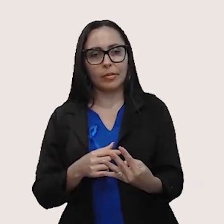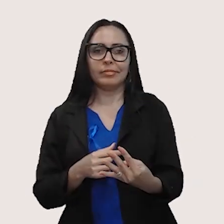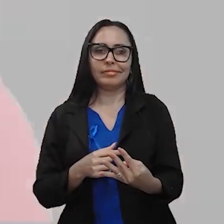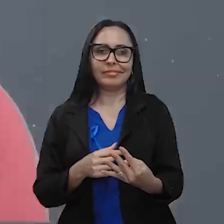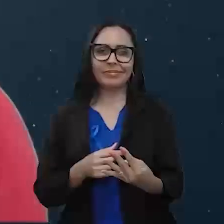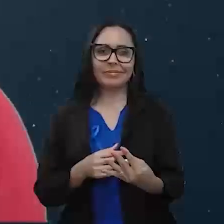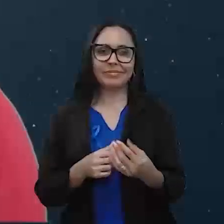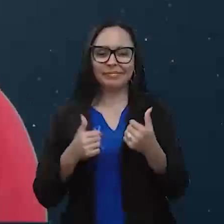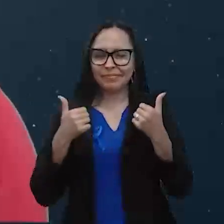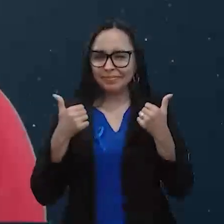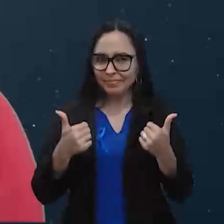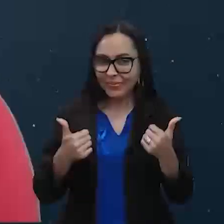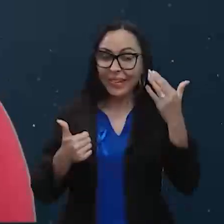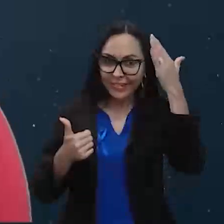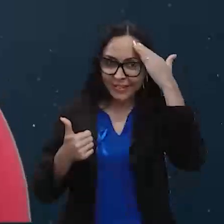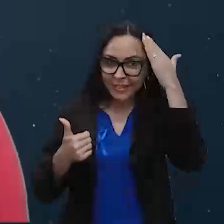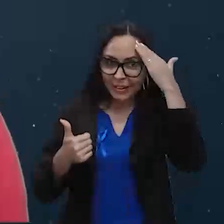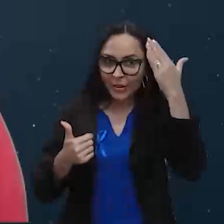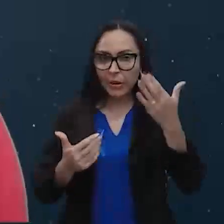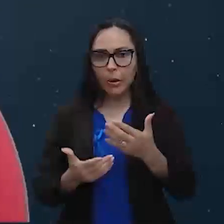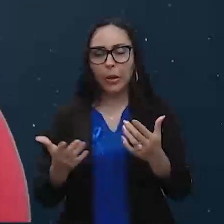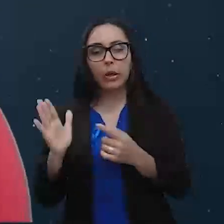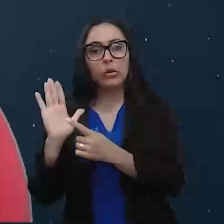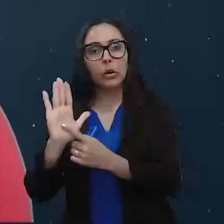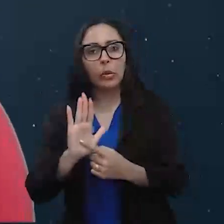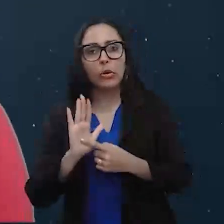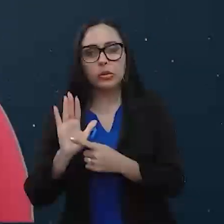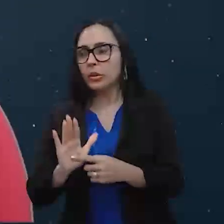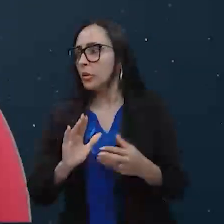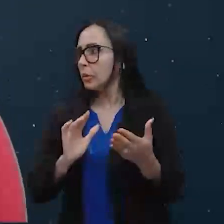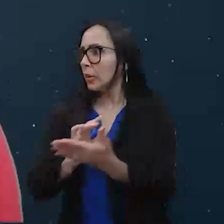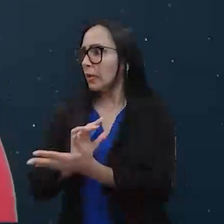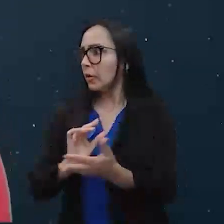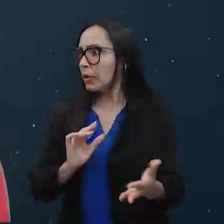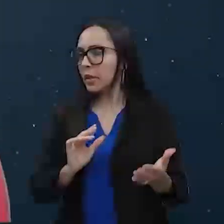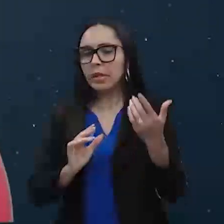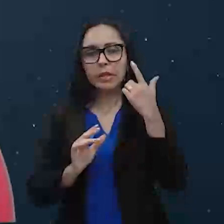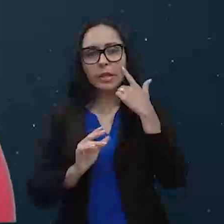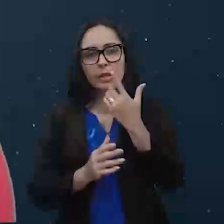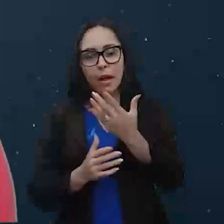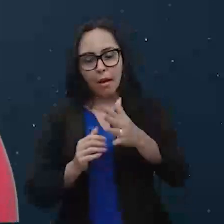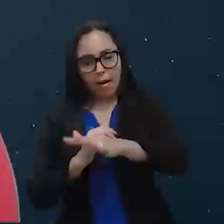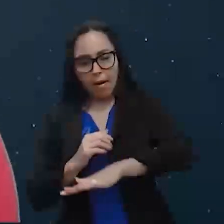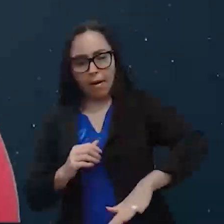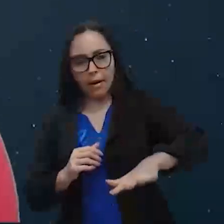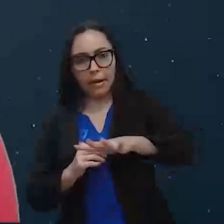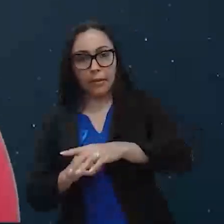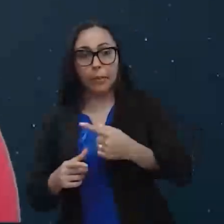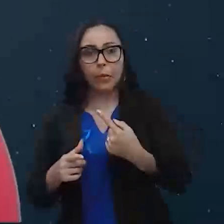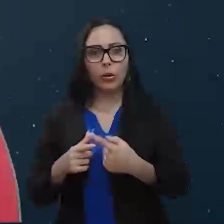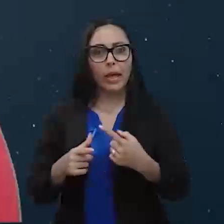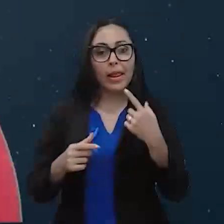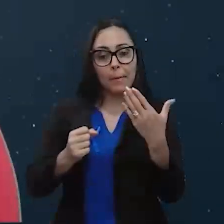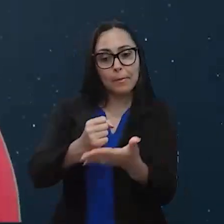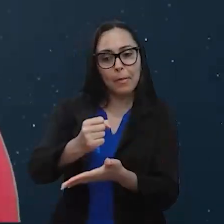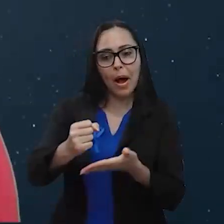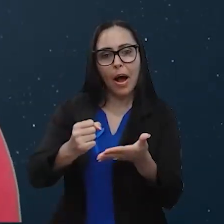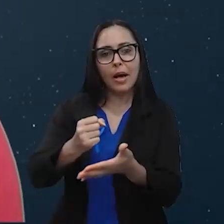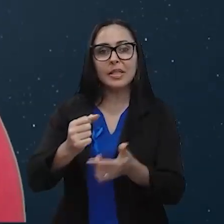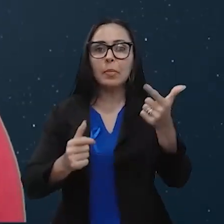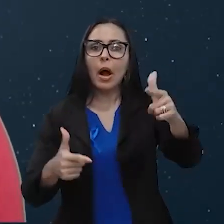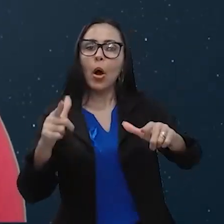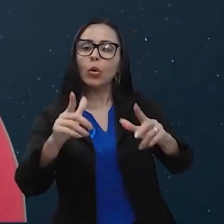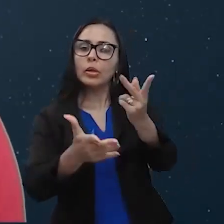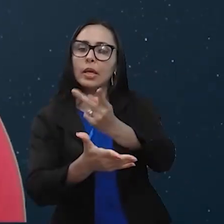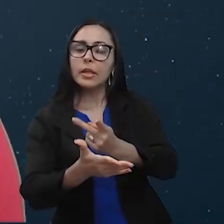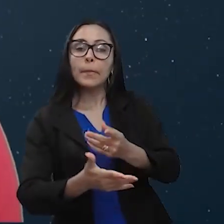de bola! Por que eu estou mostrando para vocês com tanta definição a área desse triângulo? Porque ela serve de base para outras figuras, como por exemplo